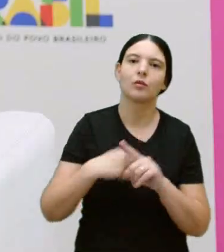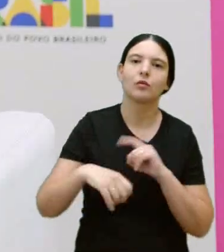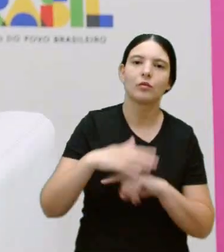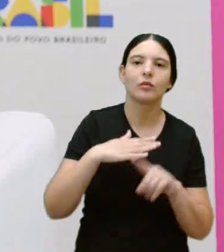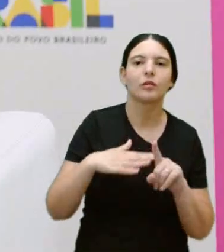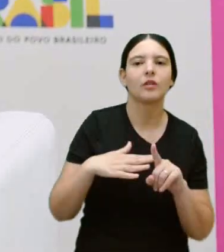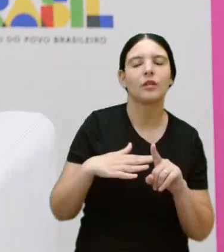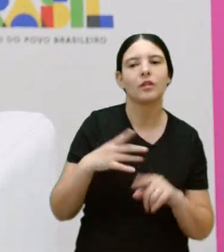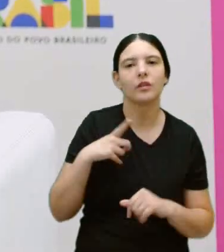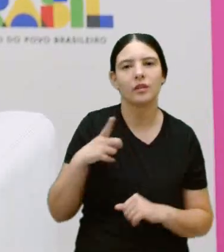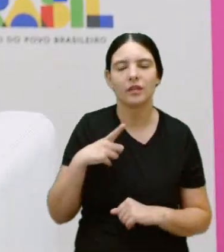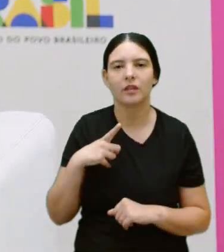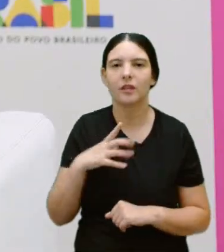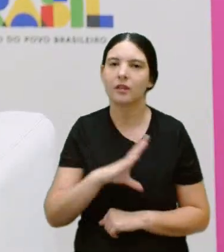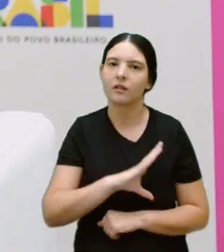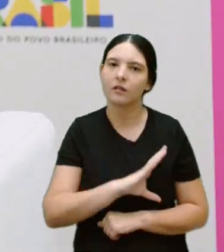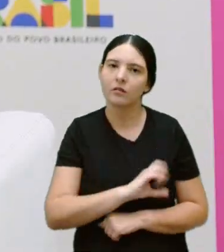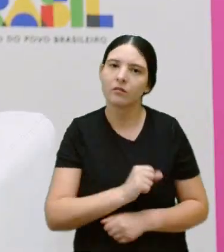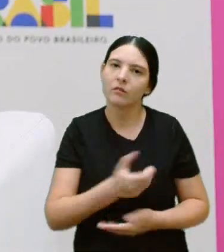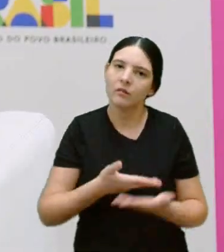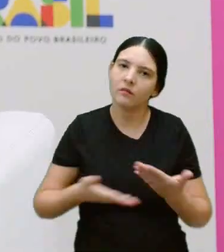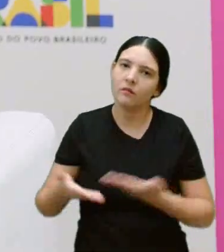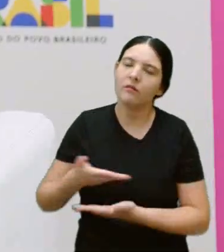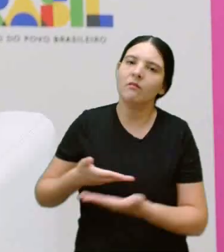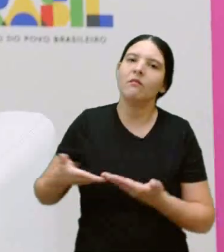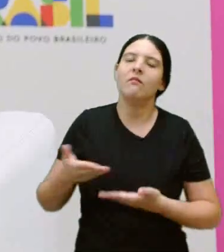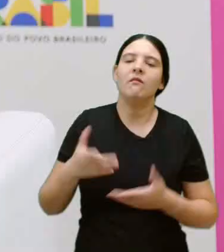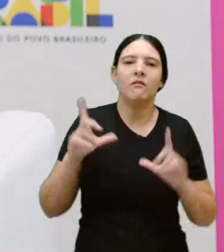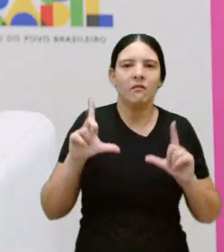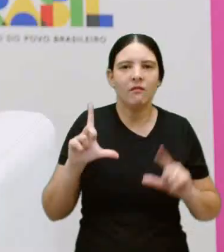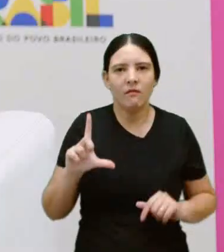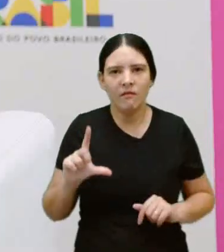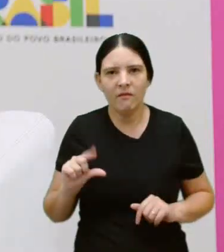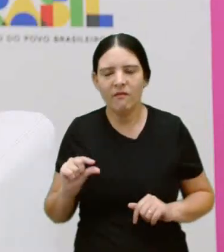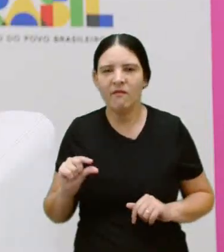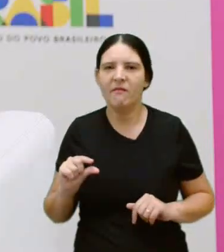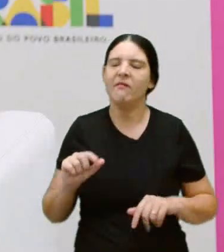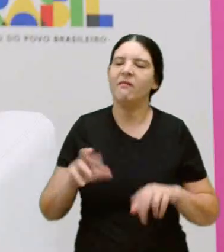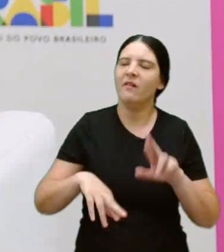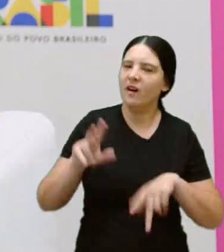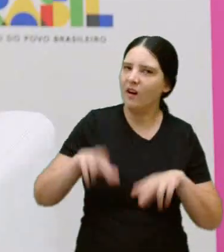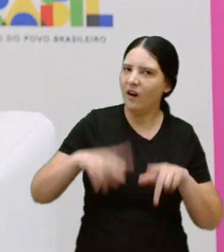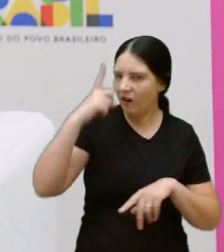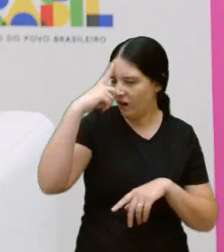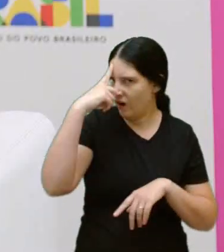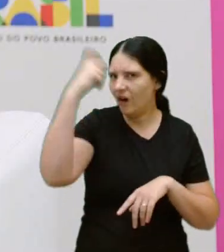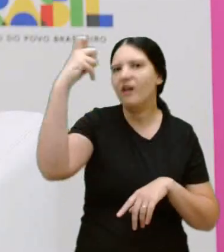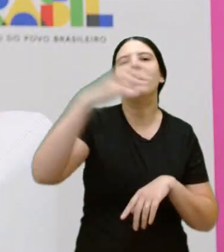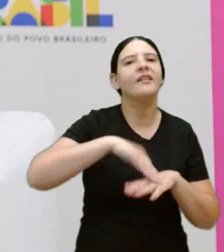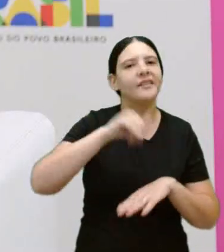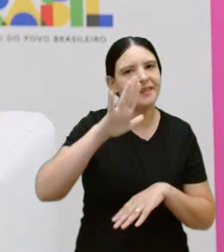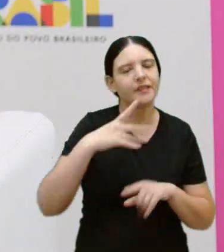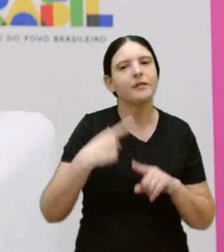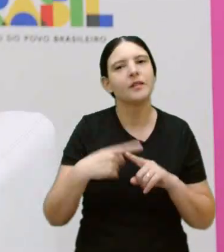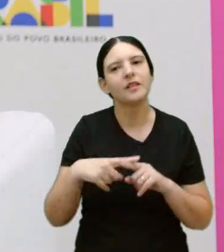menos amorosidade, ela é invariavelmente mais violenta, porque ela opera na